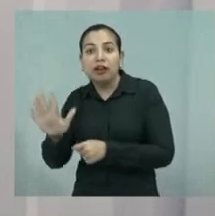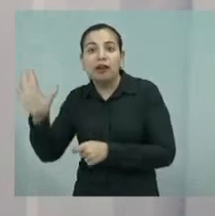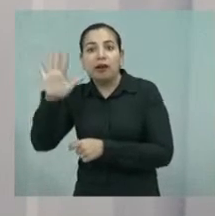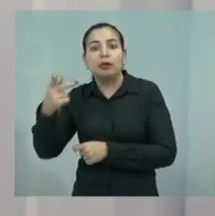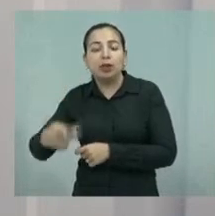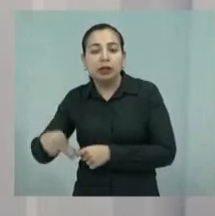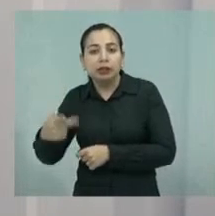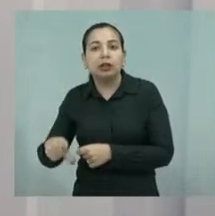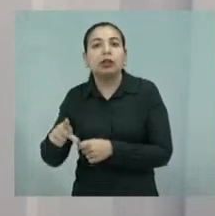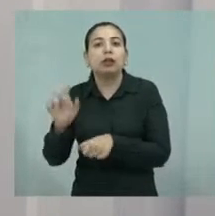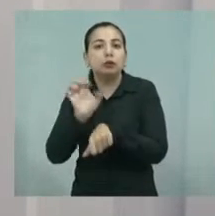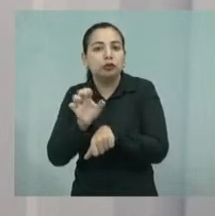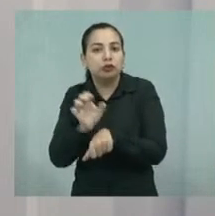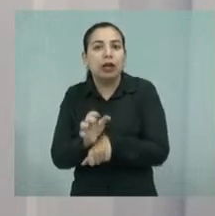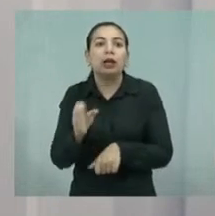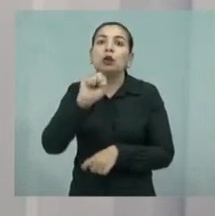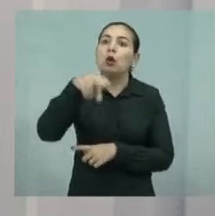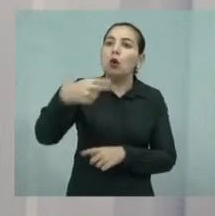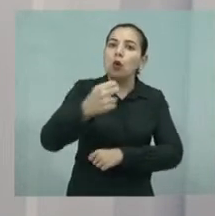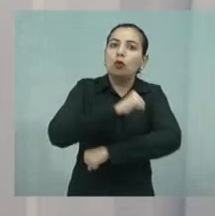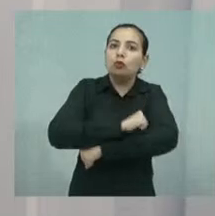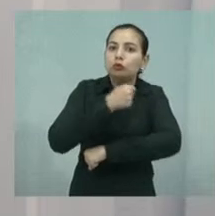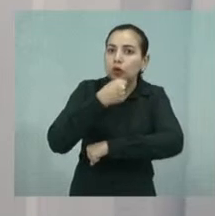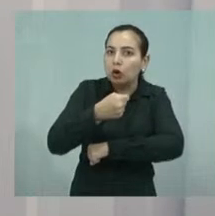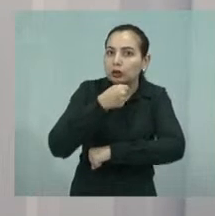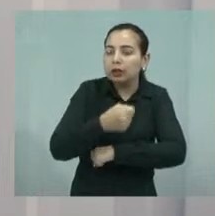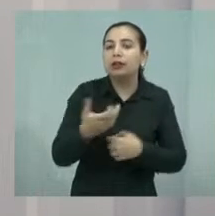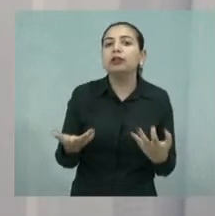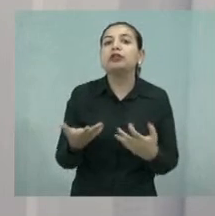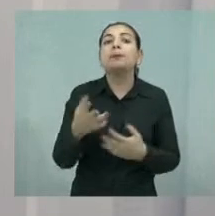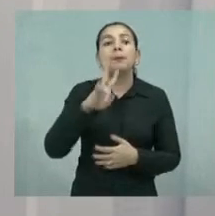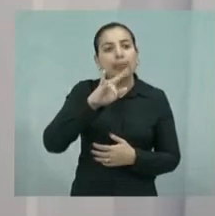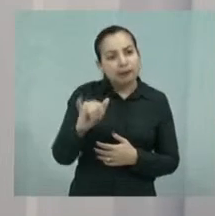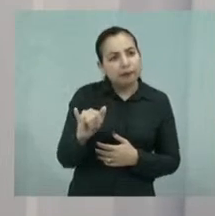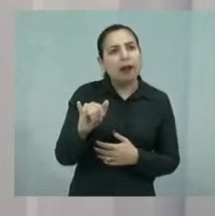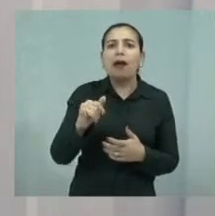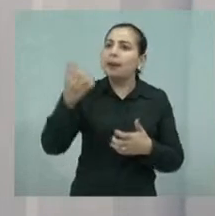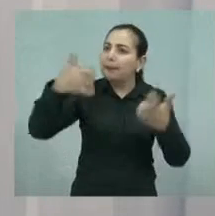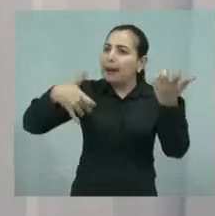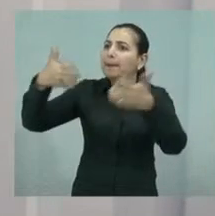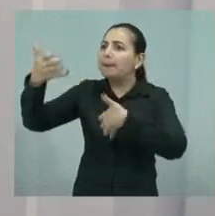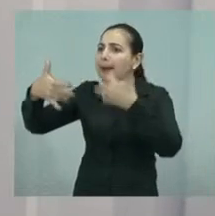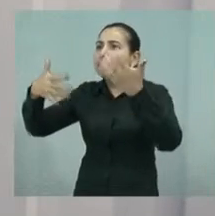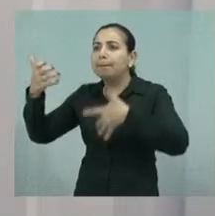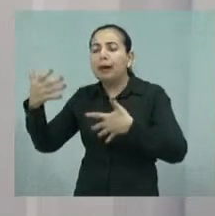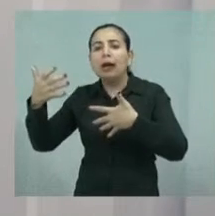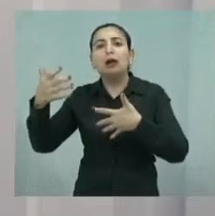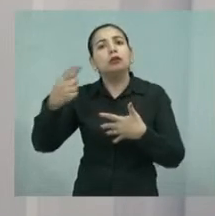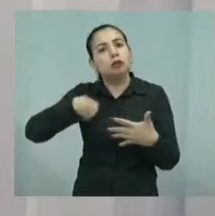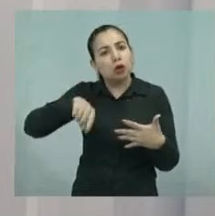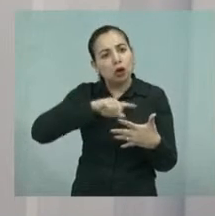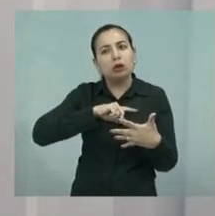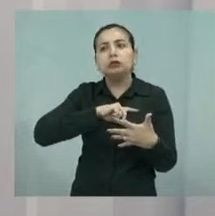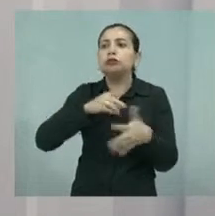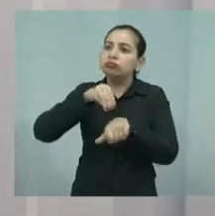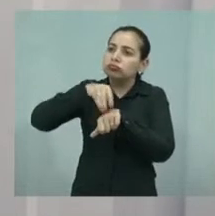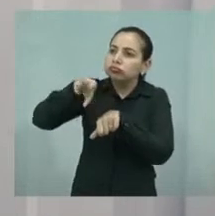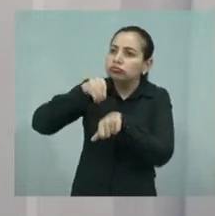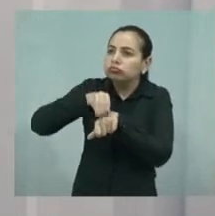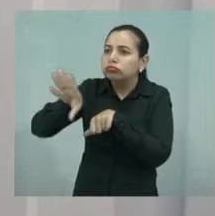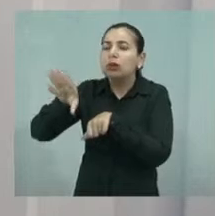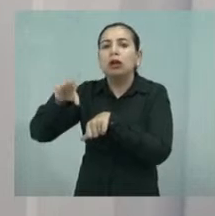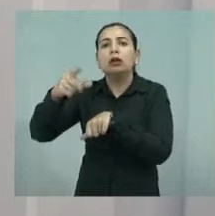que representam segmentos sociais, no sentido também de obter informações, né,